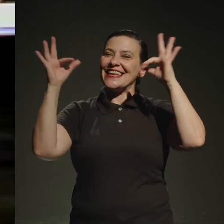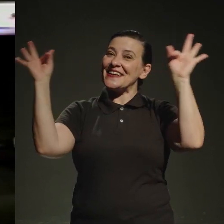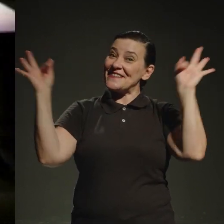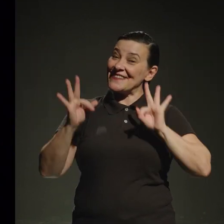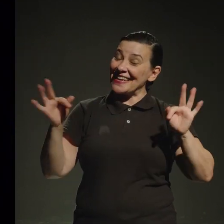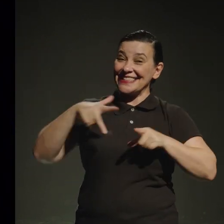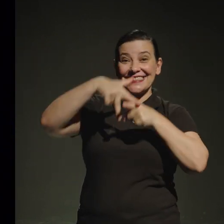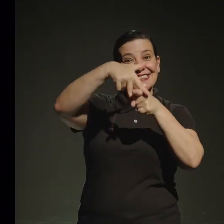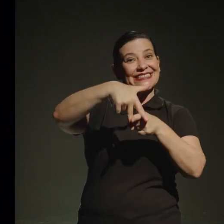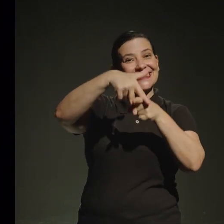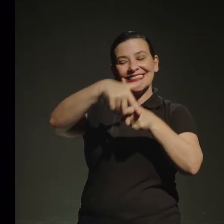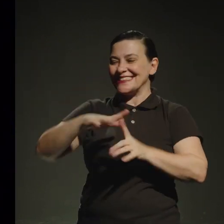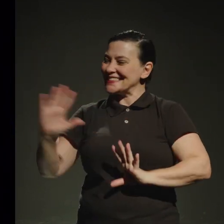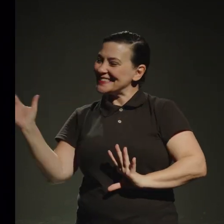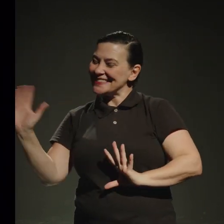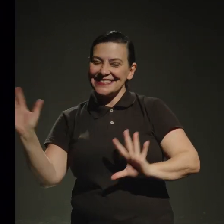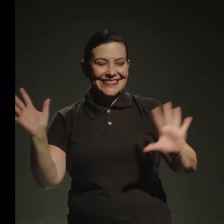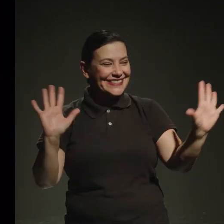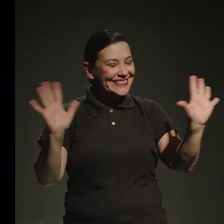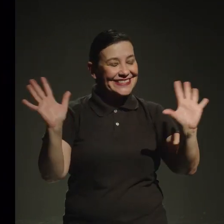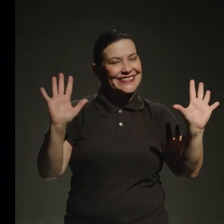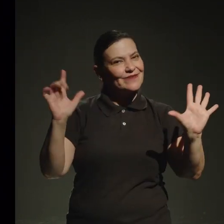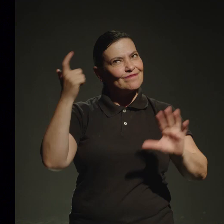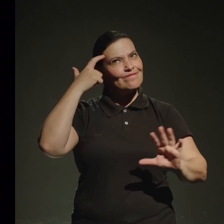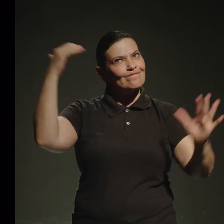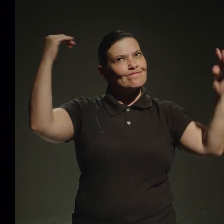Dom Giraldo deve ter, afinal, suas fraquezas. Como está, Dona